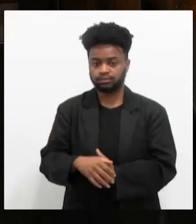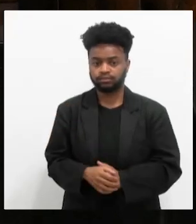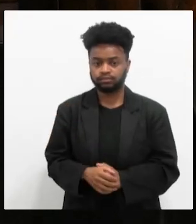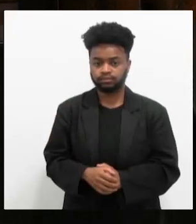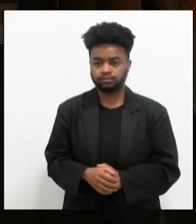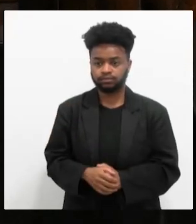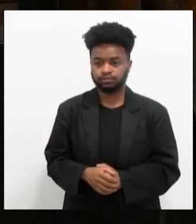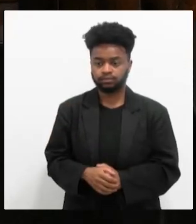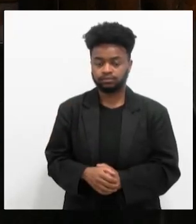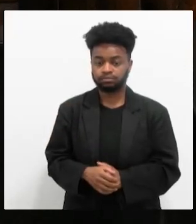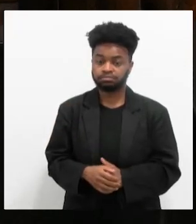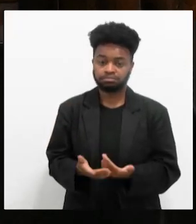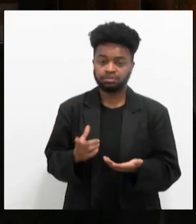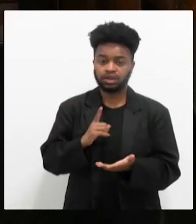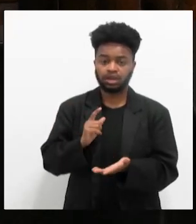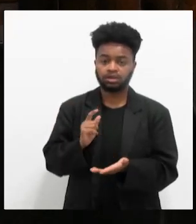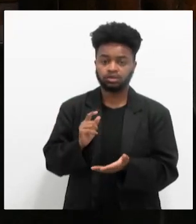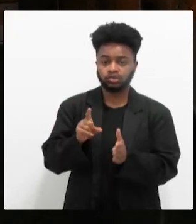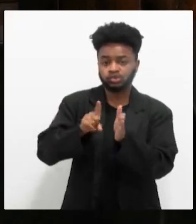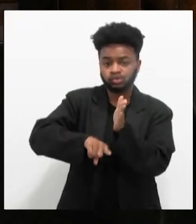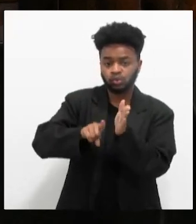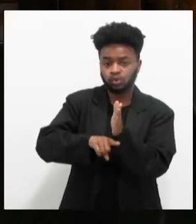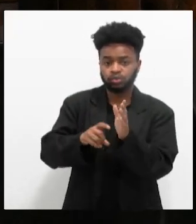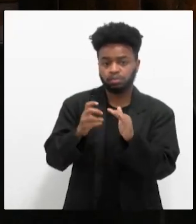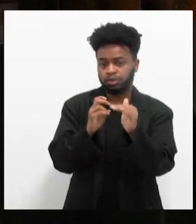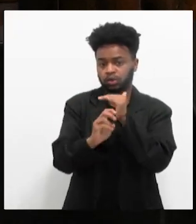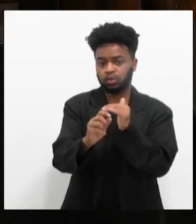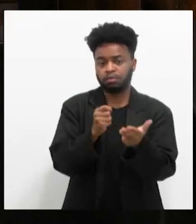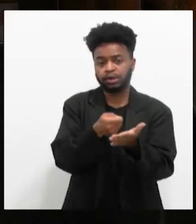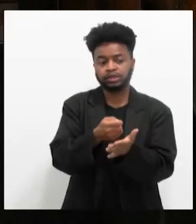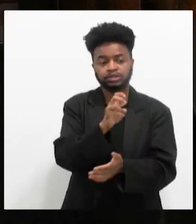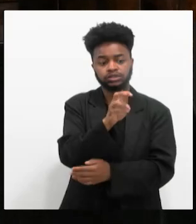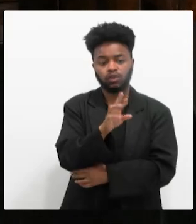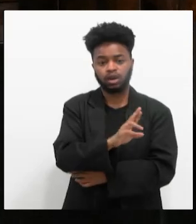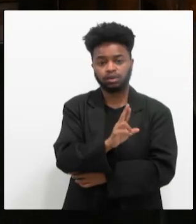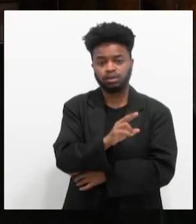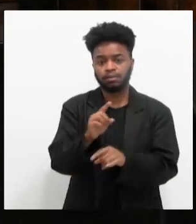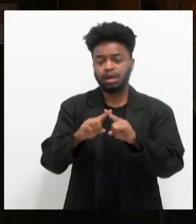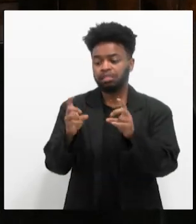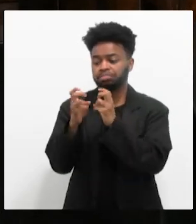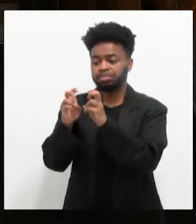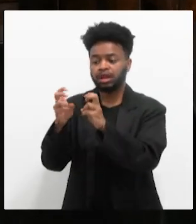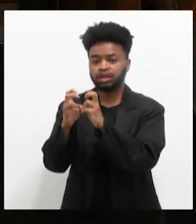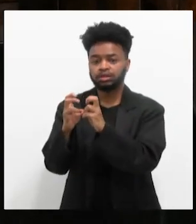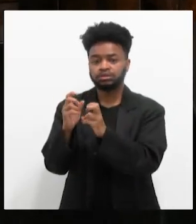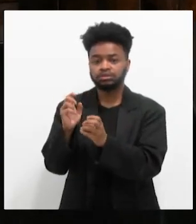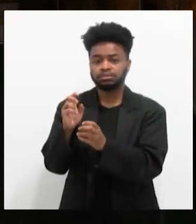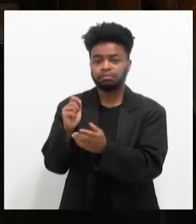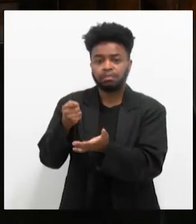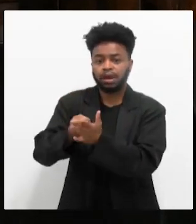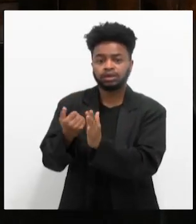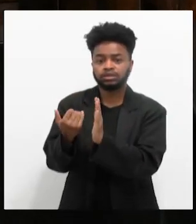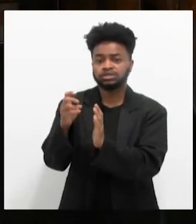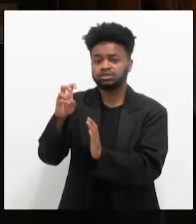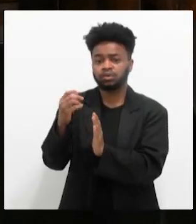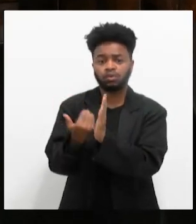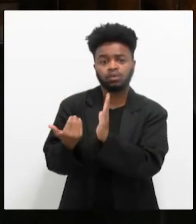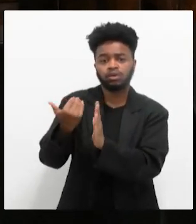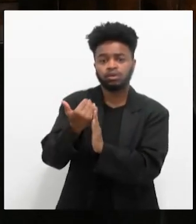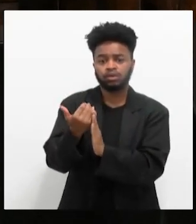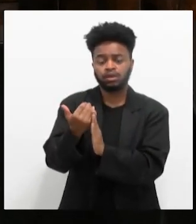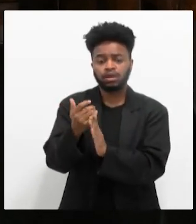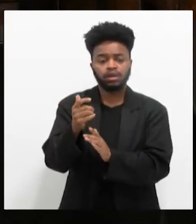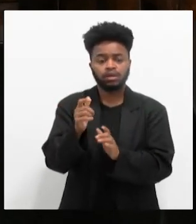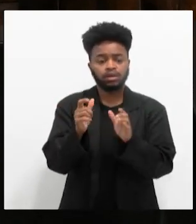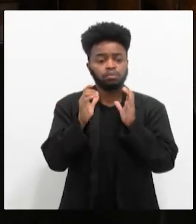Tem a tarifa social no metrô a 5 e o trem está superior a 5. O cidadão vai andar de